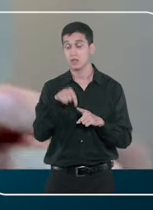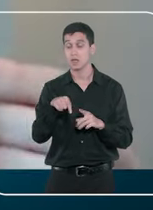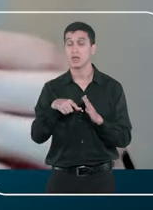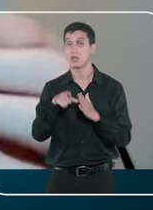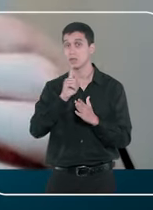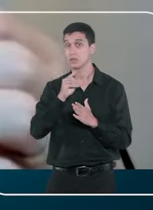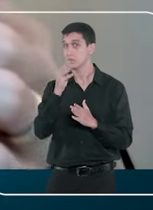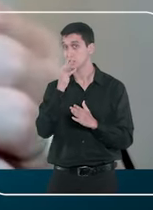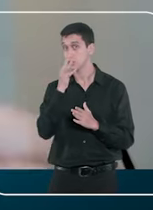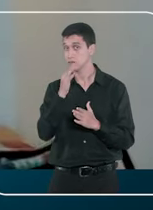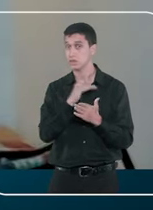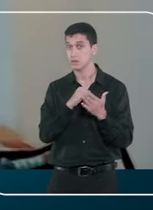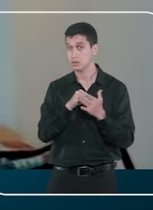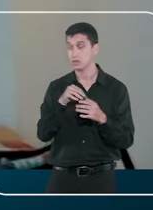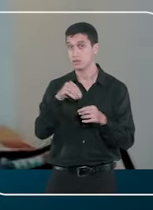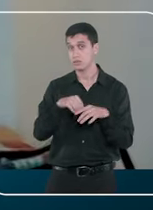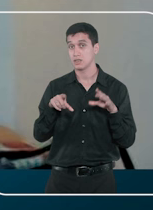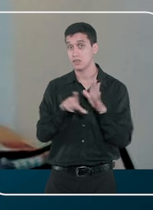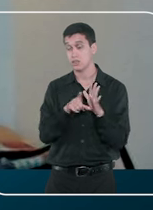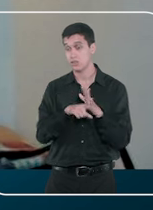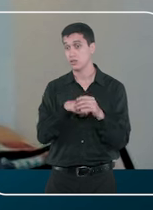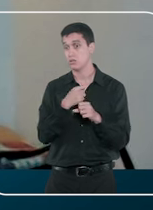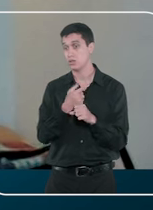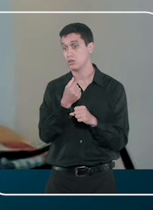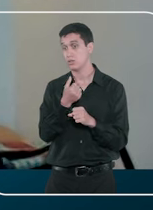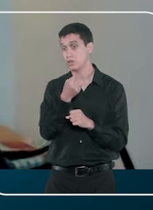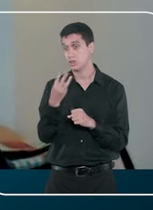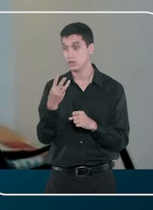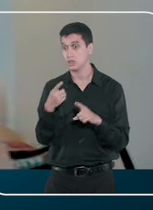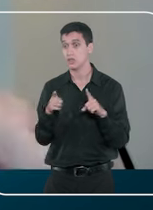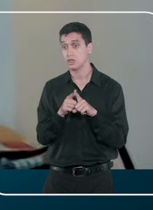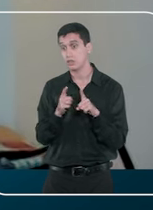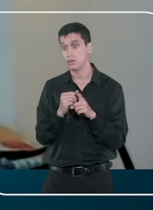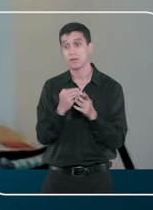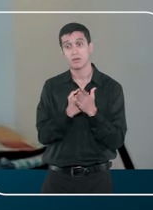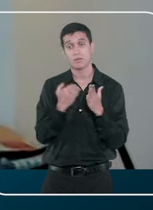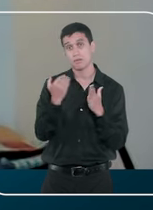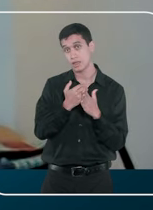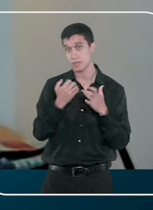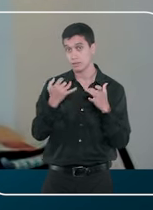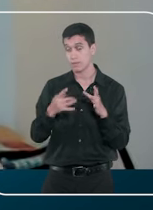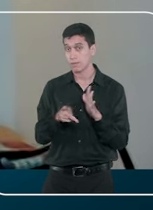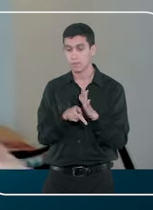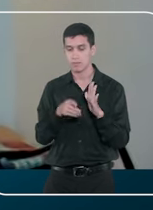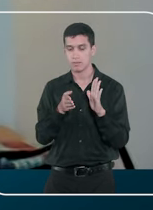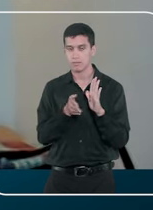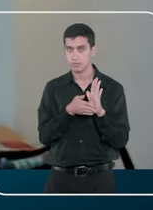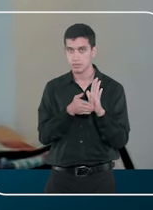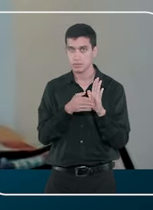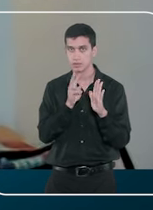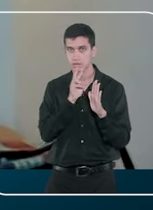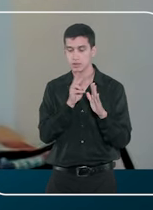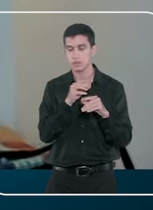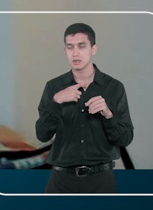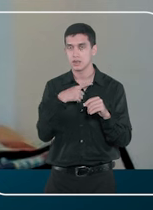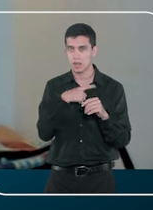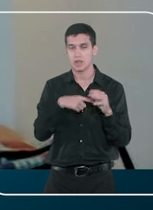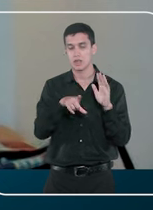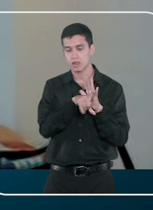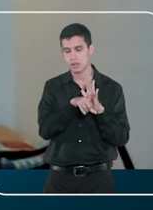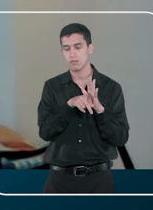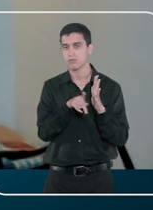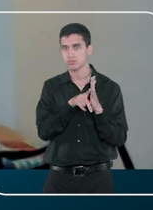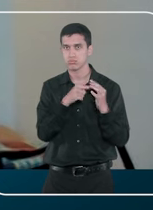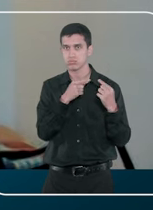entendimento estabelecido na lei de 2013 e, em reforço a essa previsão, veio o pacote anticrime em